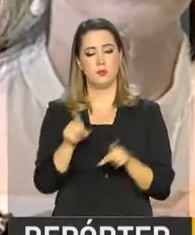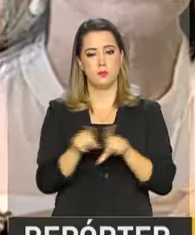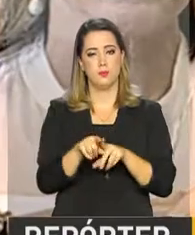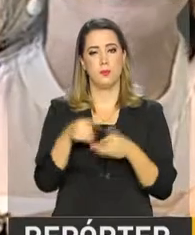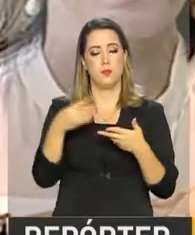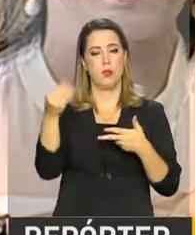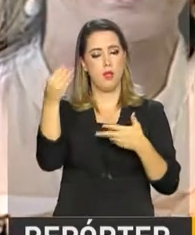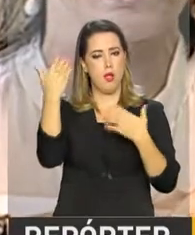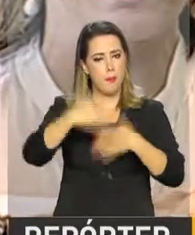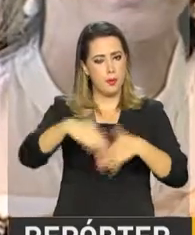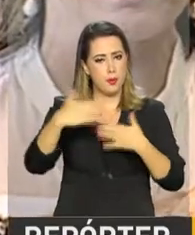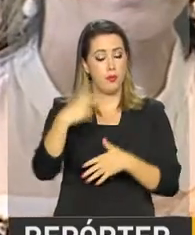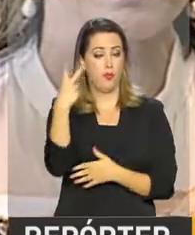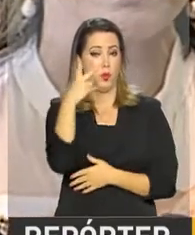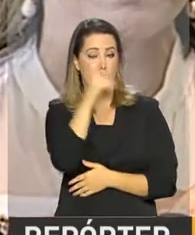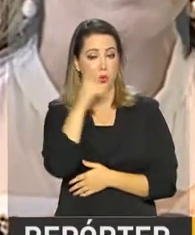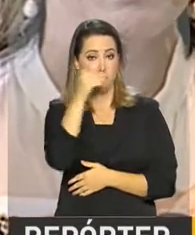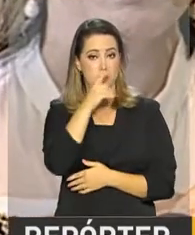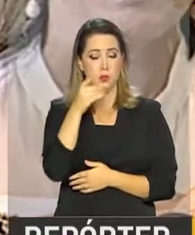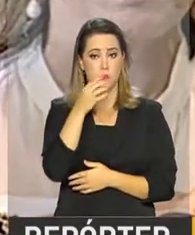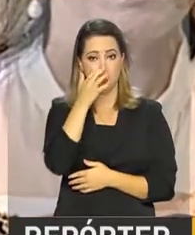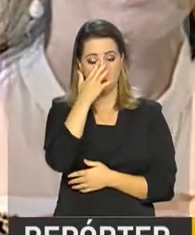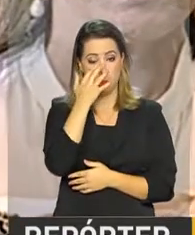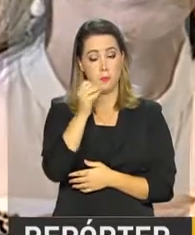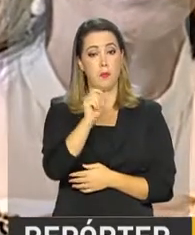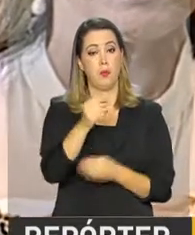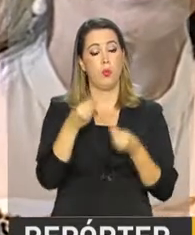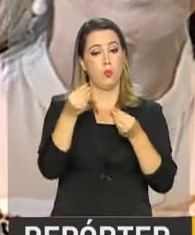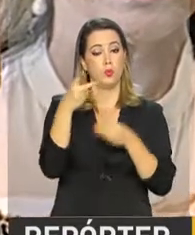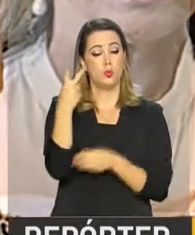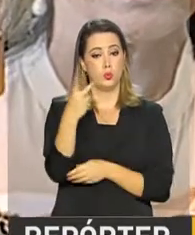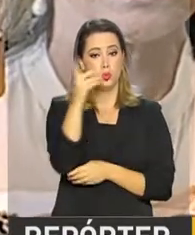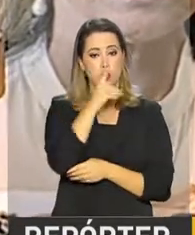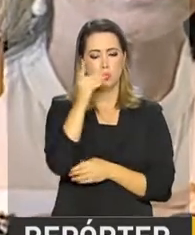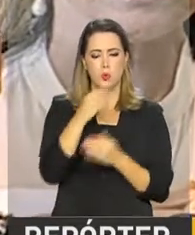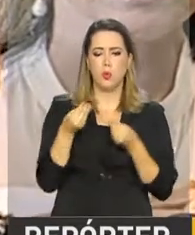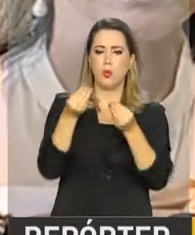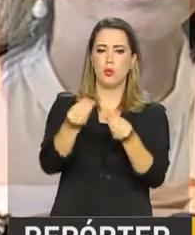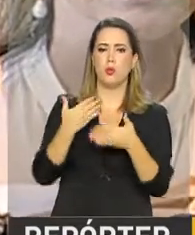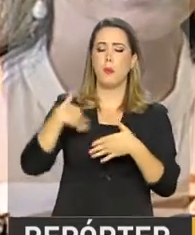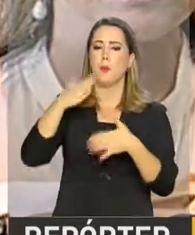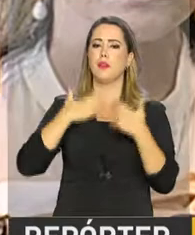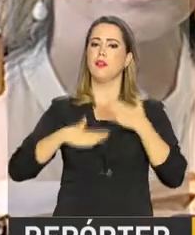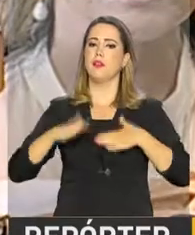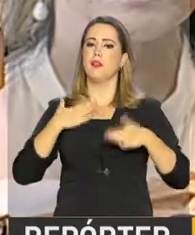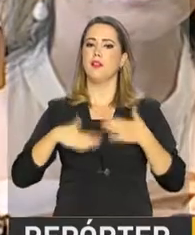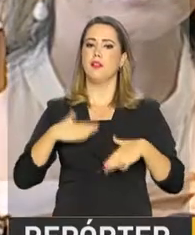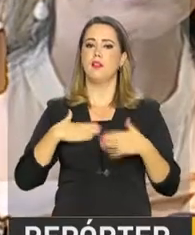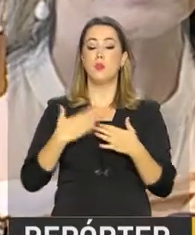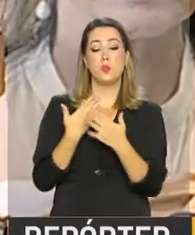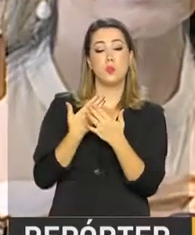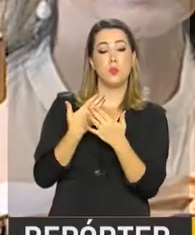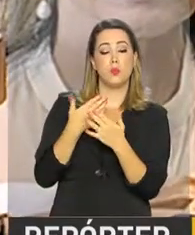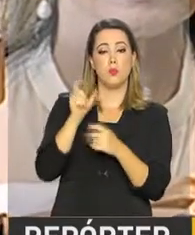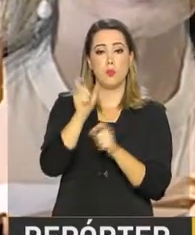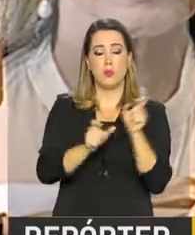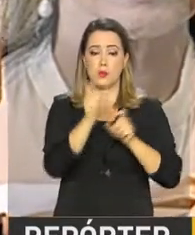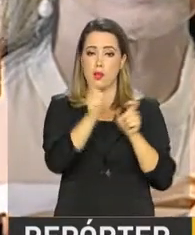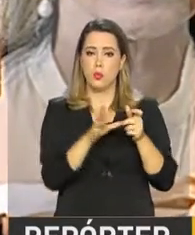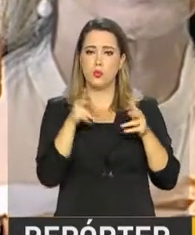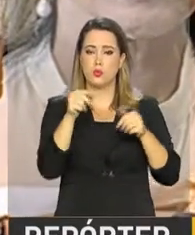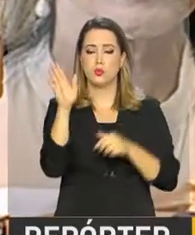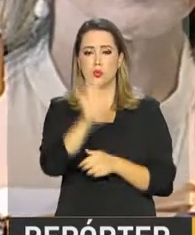a aplicação em dois domingos garantiu um maior conforto para os estudantes de todo o país e tendo